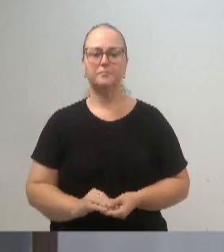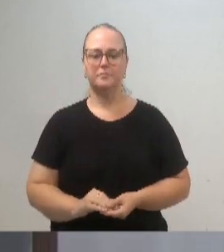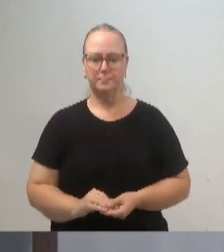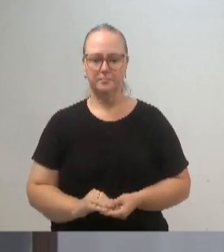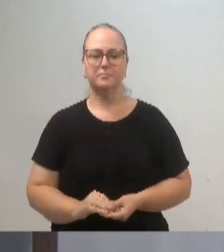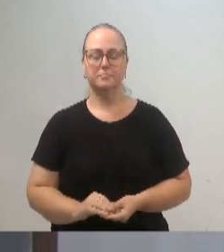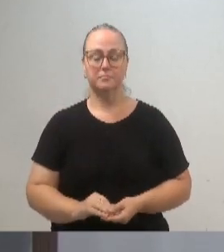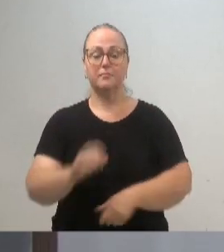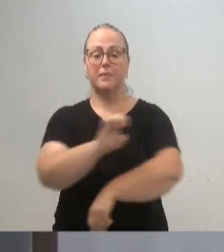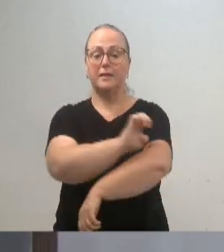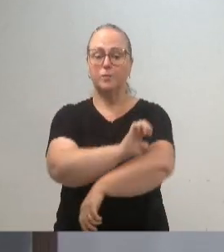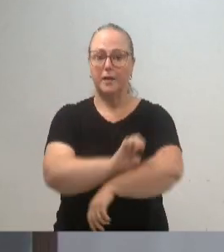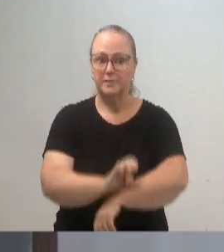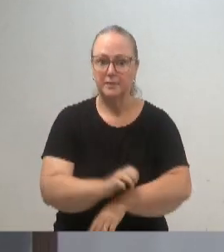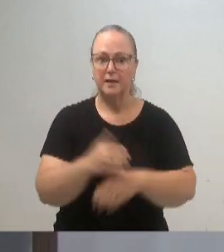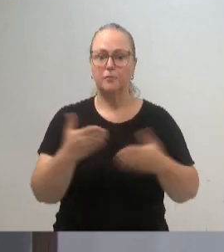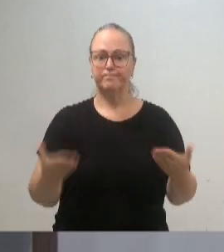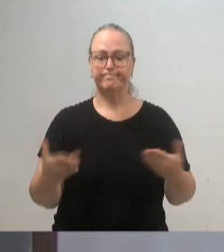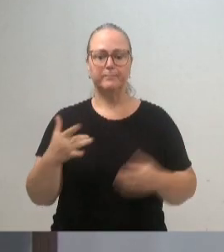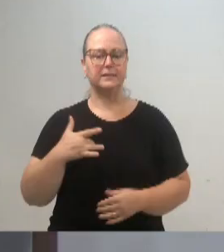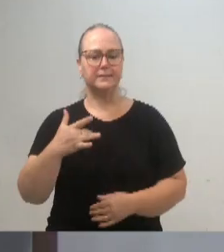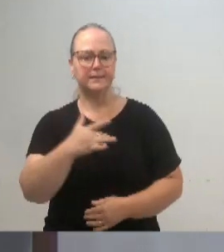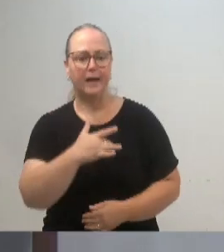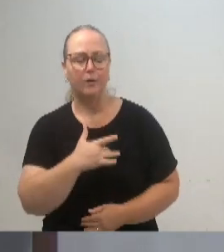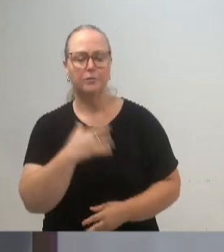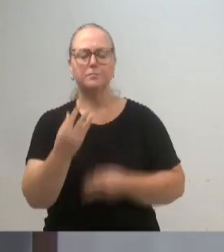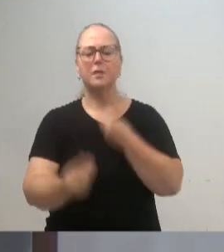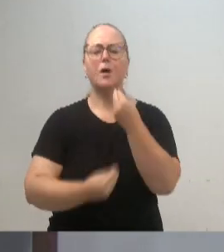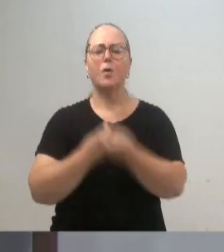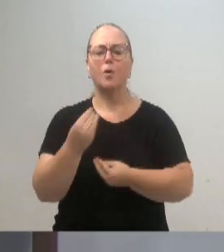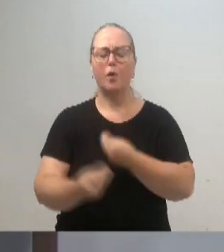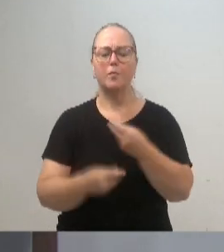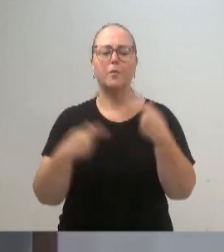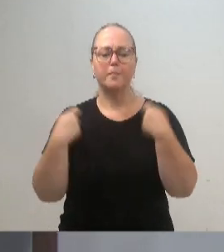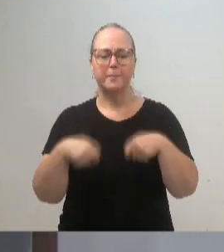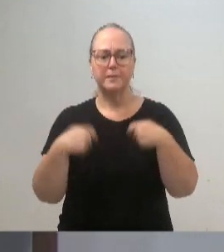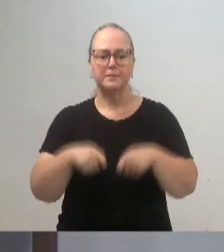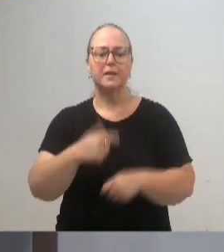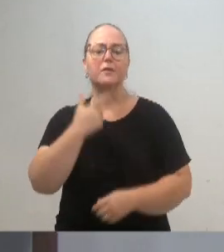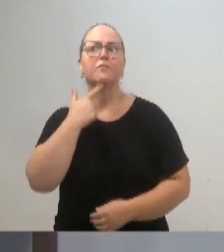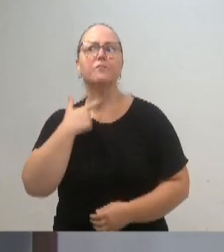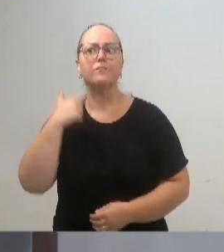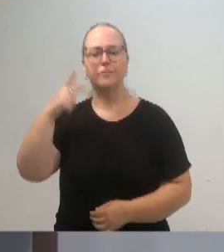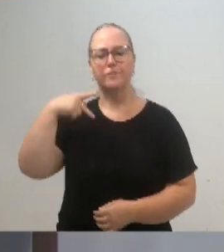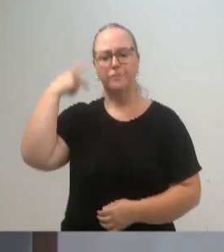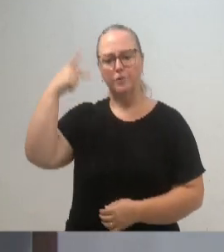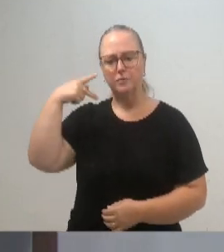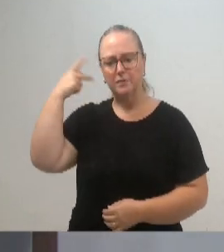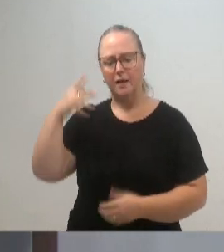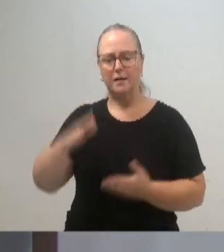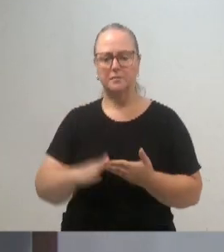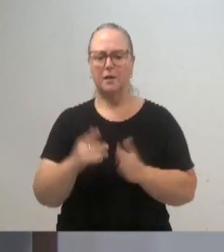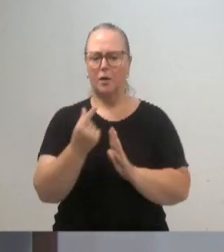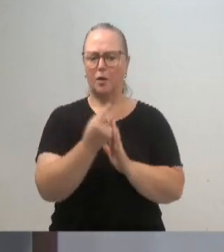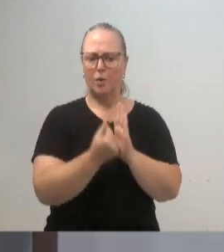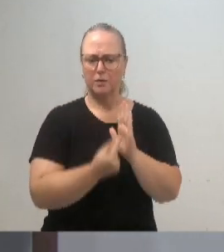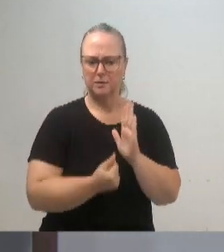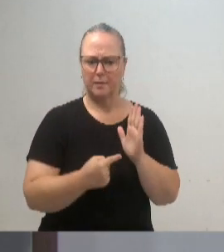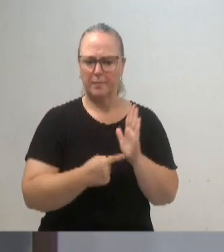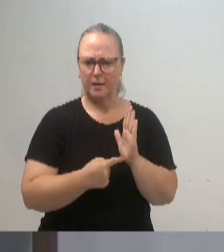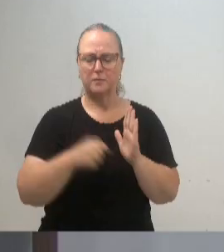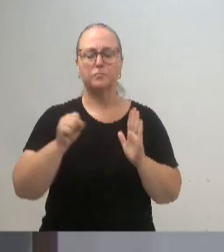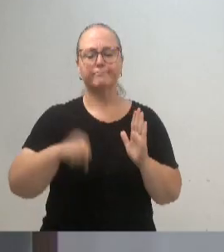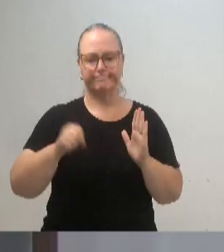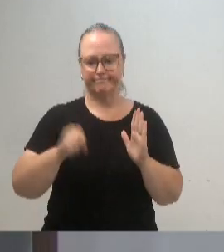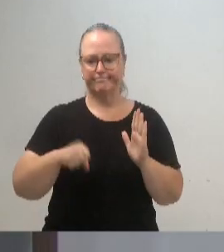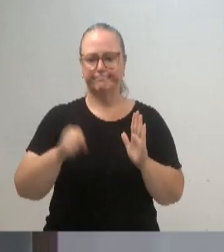que saúde para essas pessoas se faz com vontade política. Precisa de orçamento? Sim, precisa de orçamento.